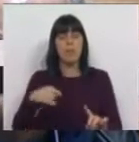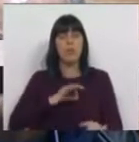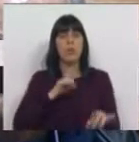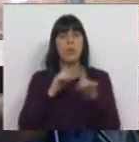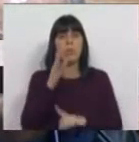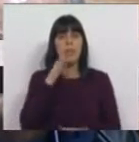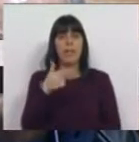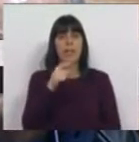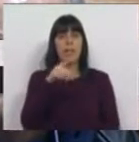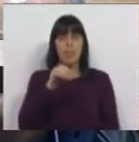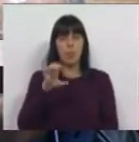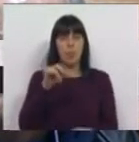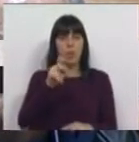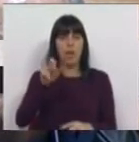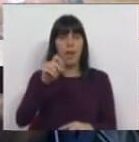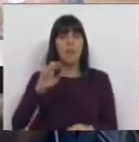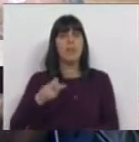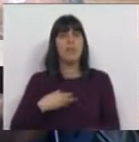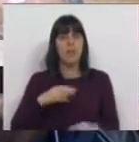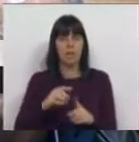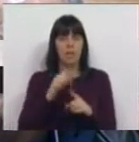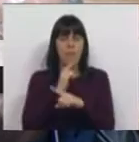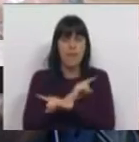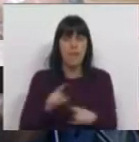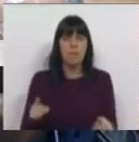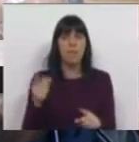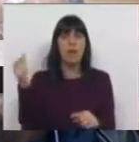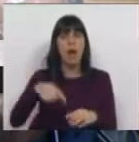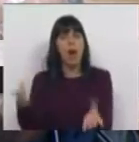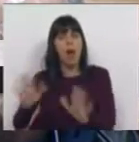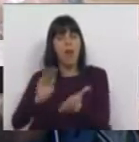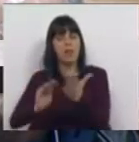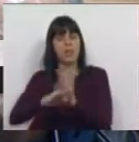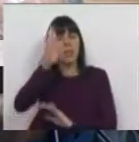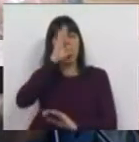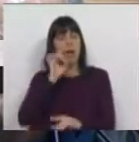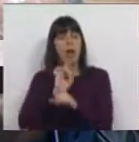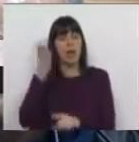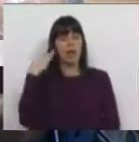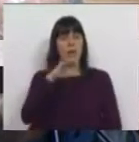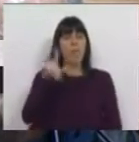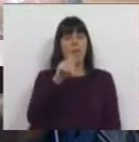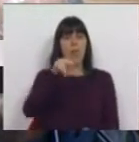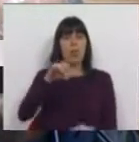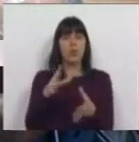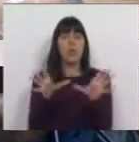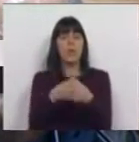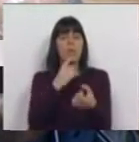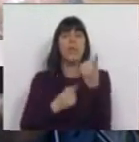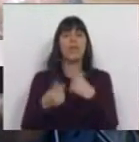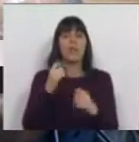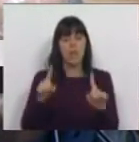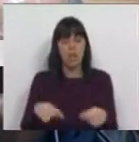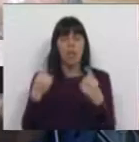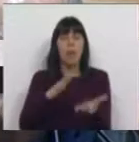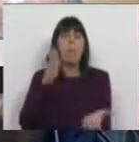senhor deputado Telmo Correia, do CDS, em que foi impedida a vinda do secretário de Estado, então Paulo Núncio, à Comissão de Inquérito,